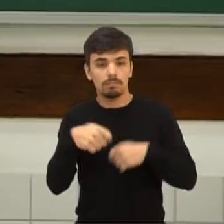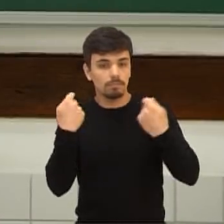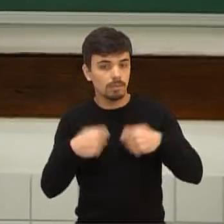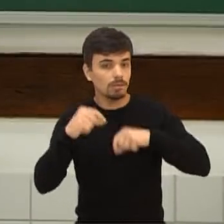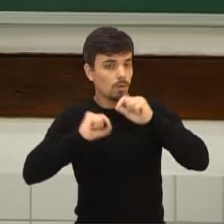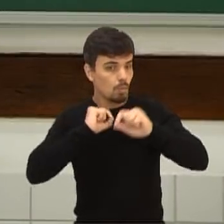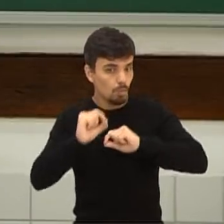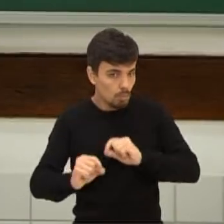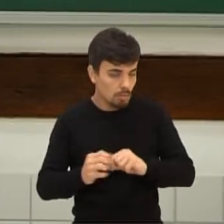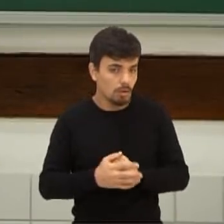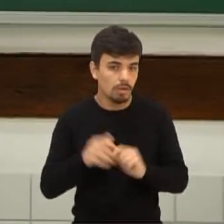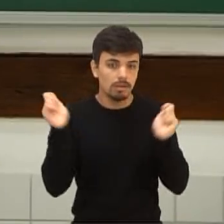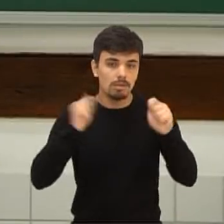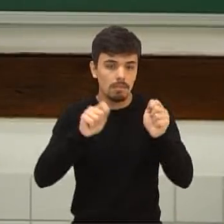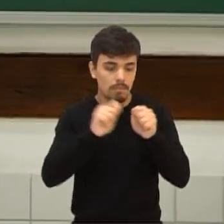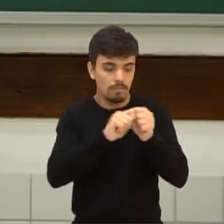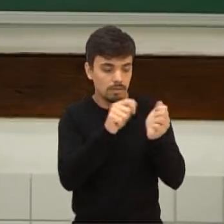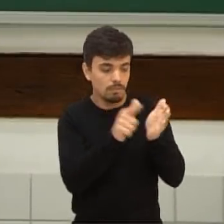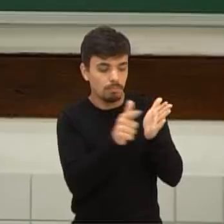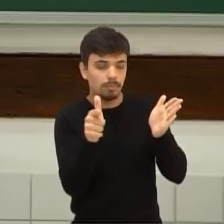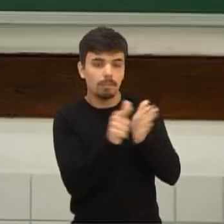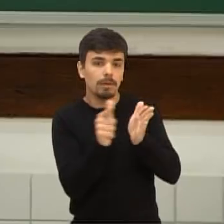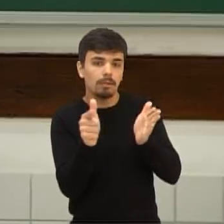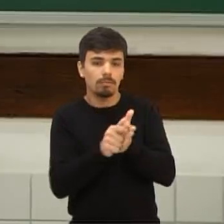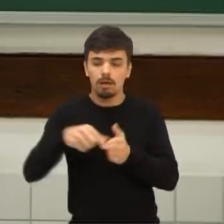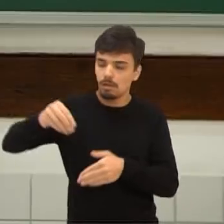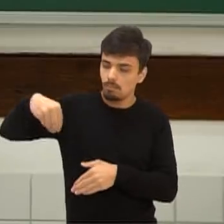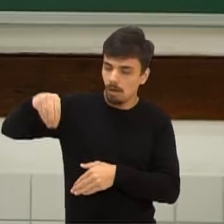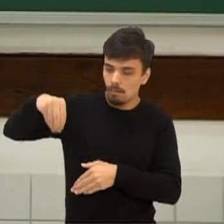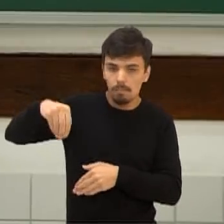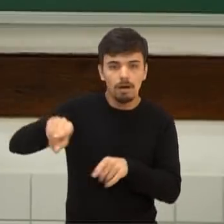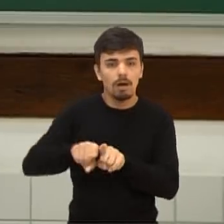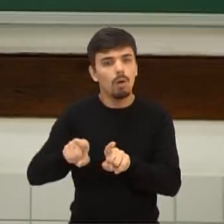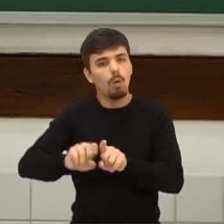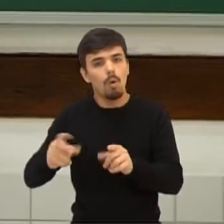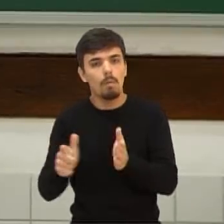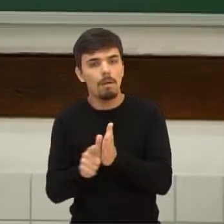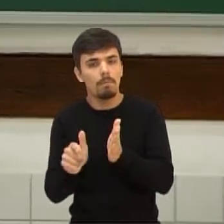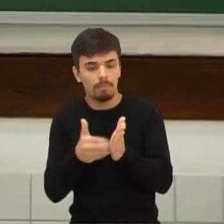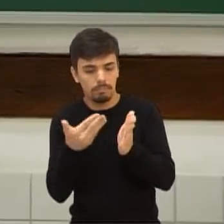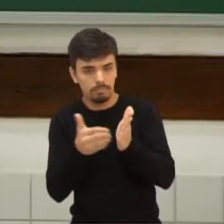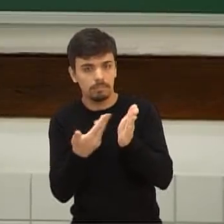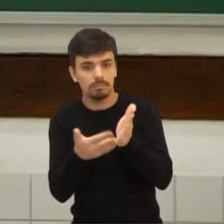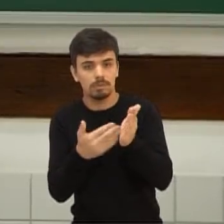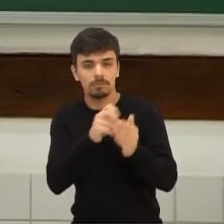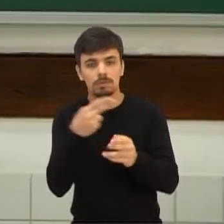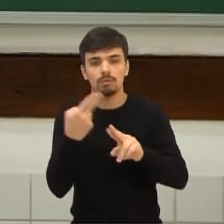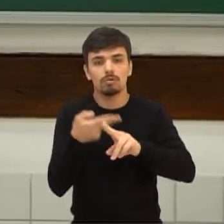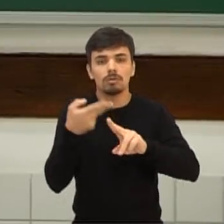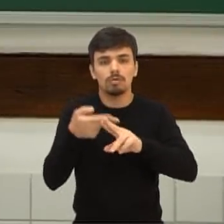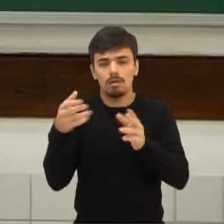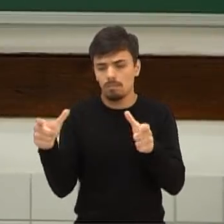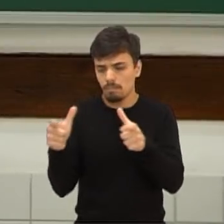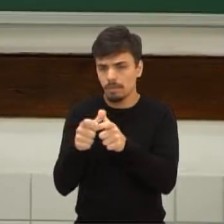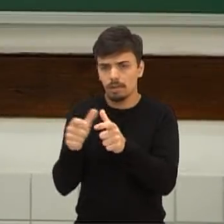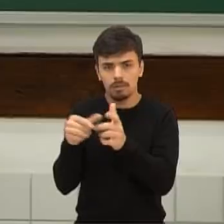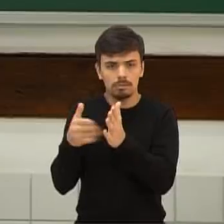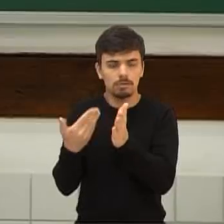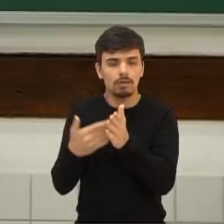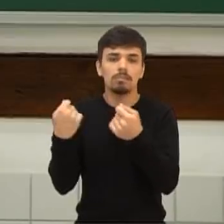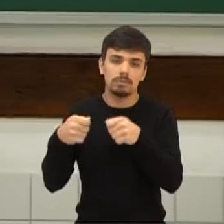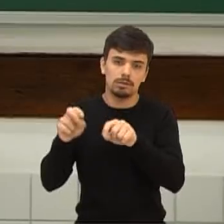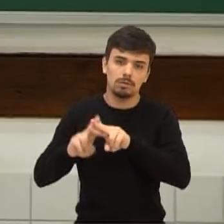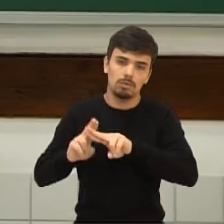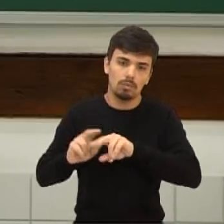ter feito numa folha sulfite ou na folha do caderno. Se você usou o caderno pequenininho, você vai perceber que você vai ter